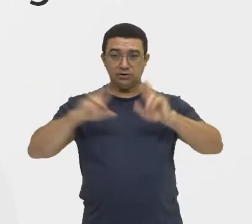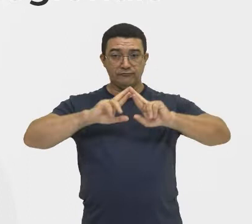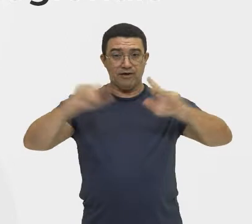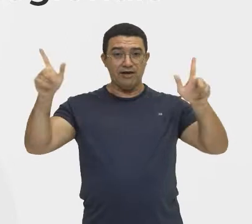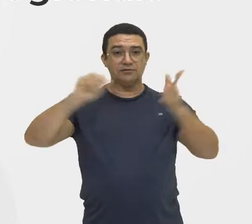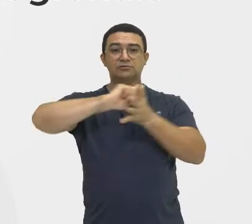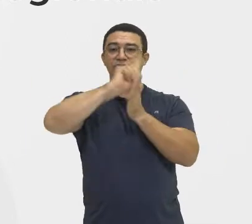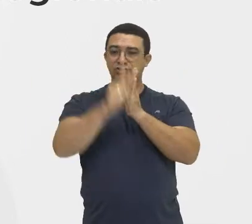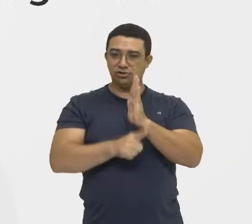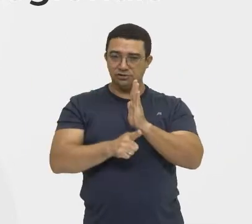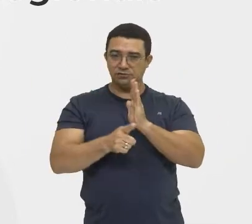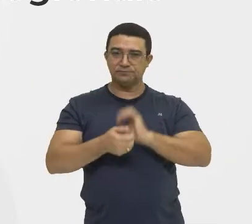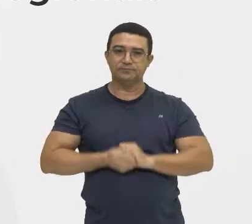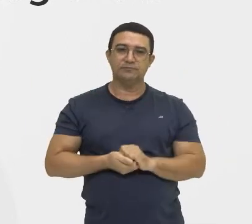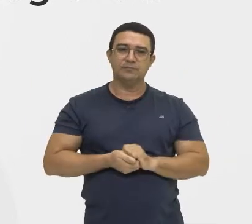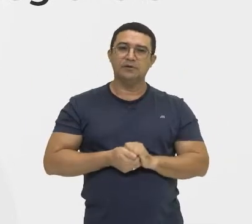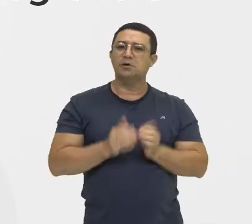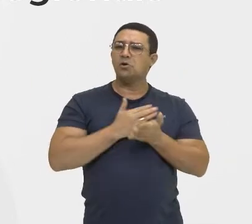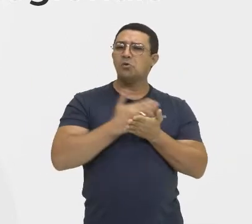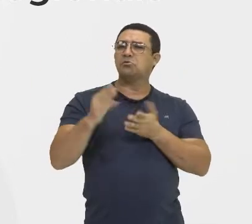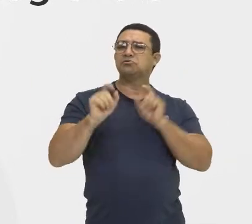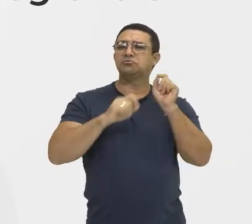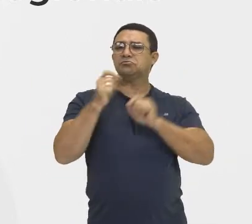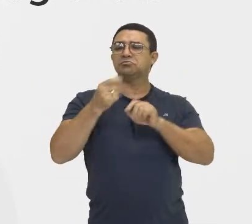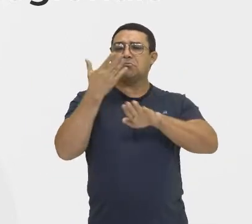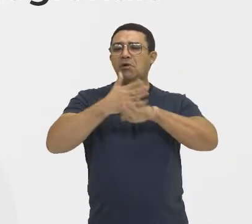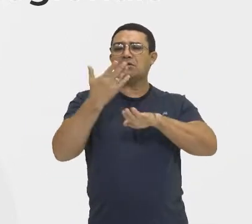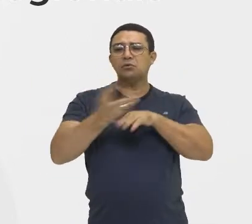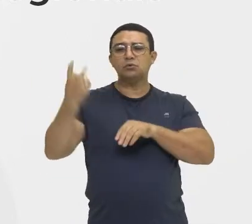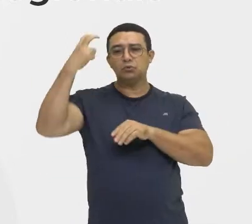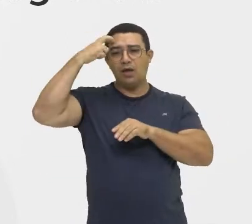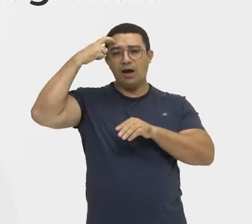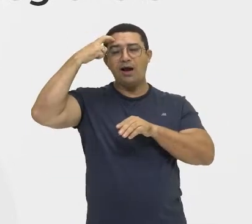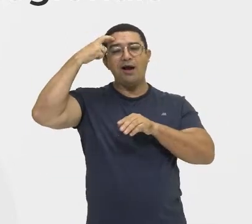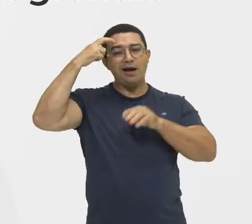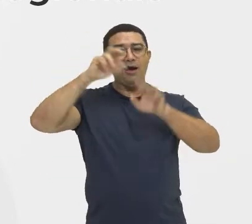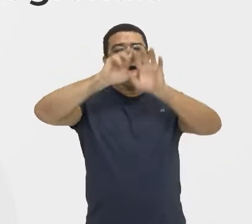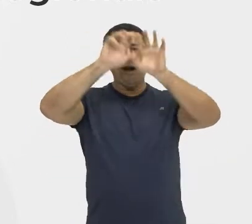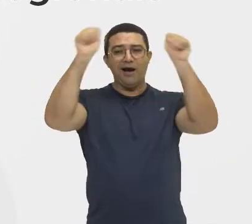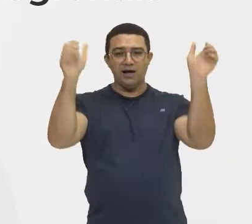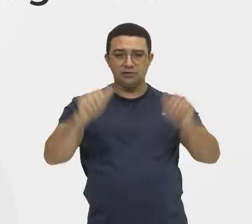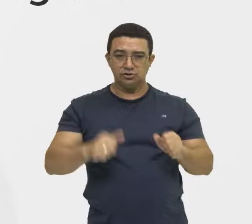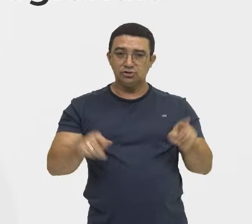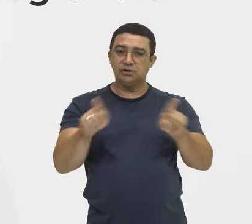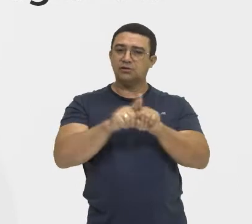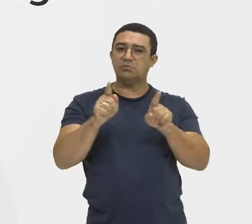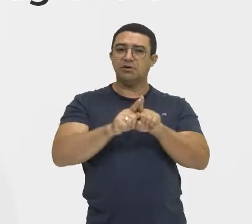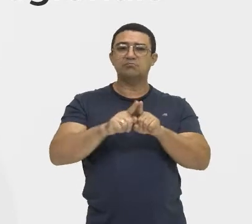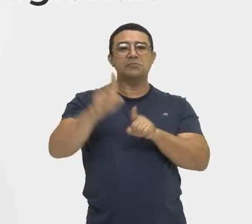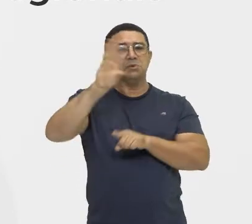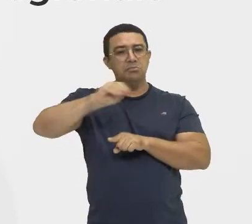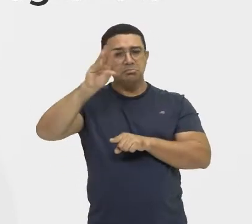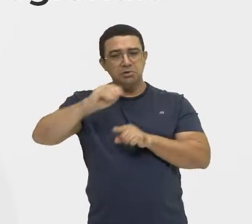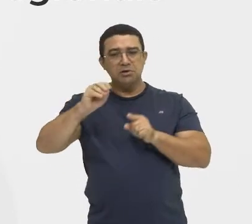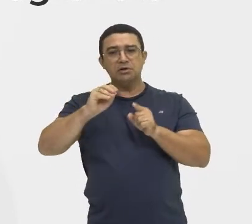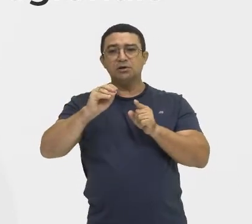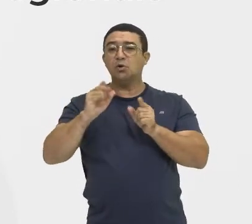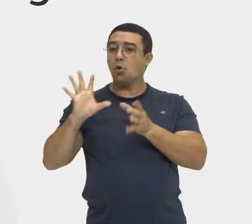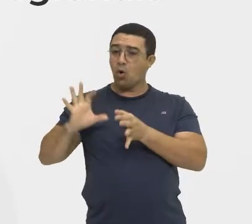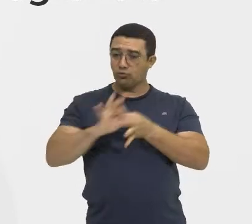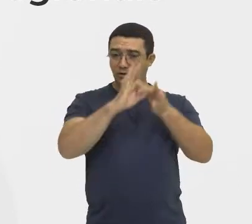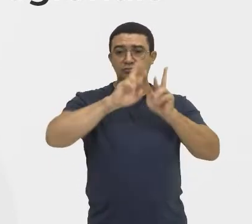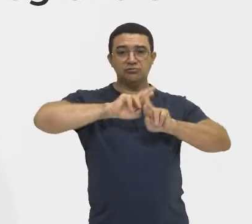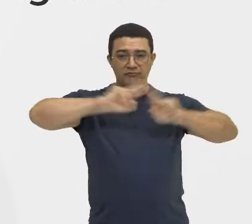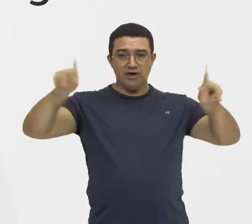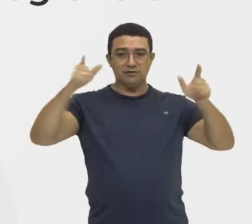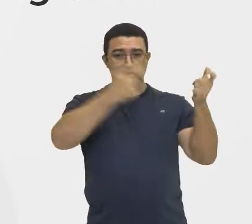diferentes gêneros, a partir das práticas culturais, artísticas e verbais em contextos diversos,